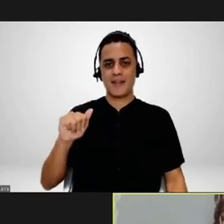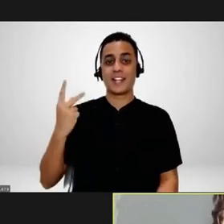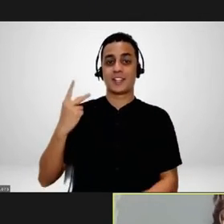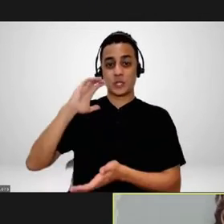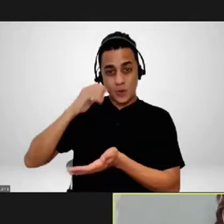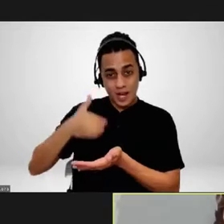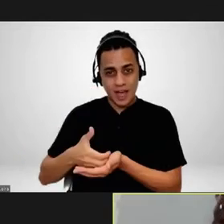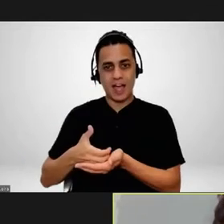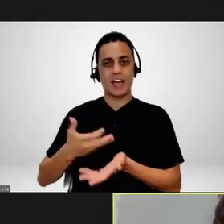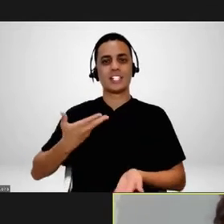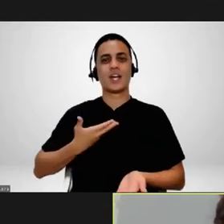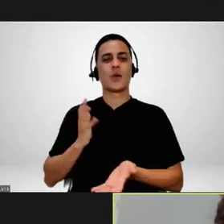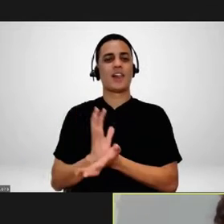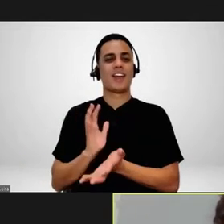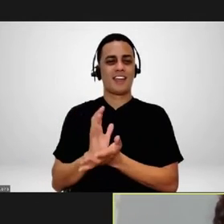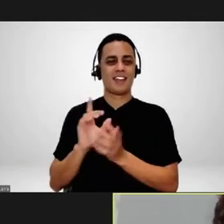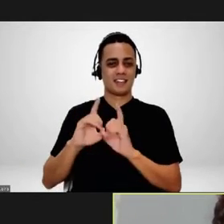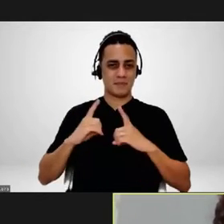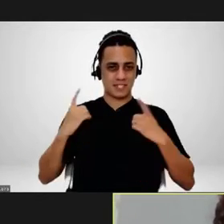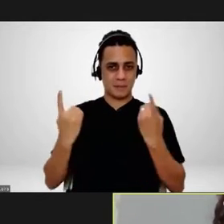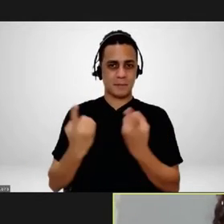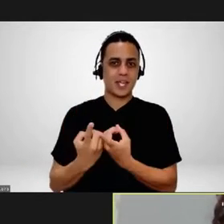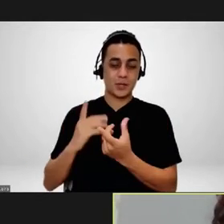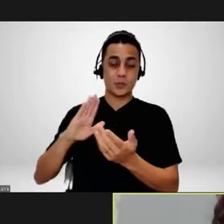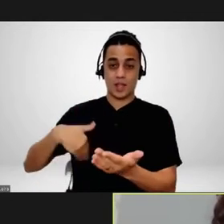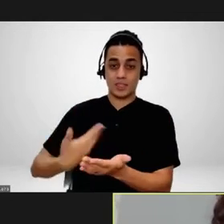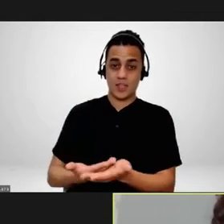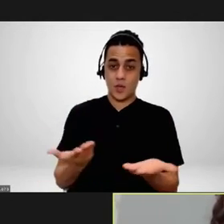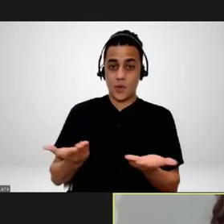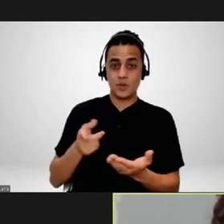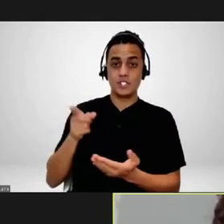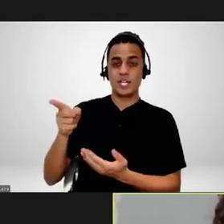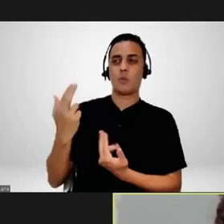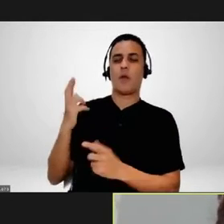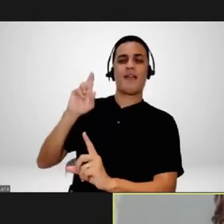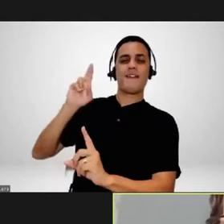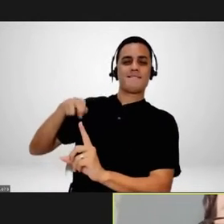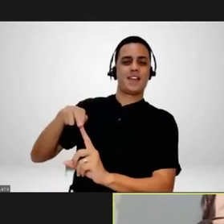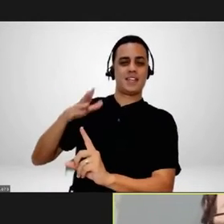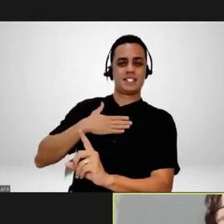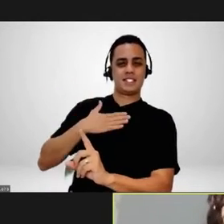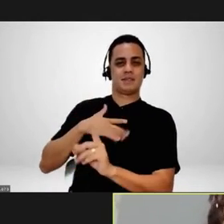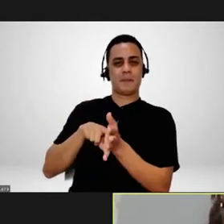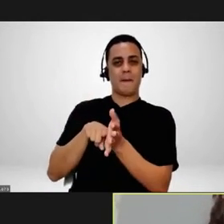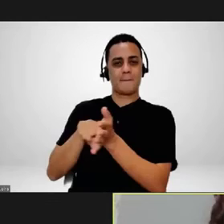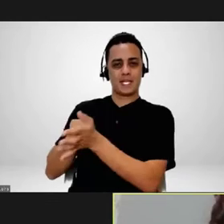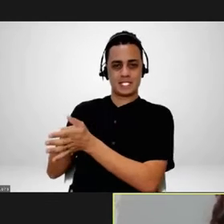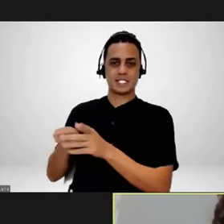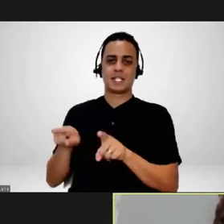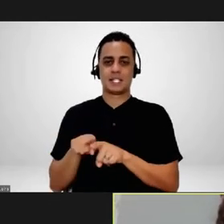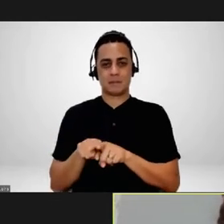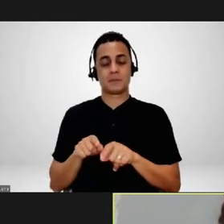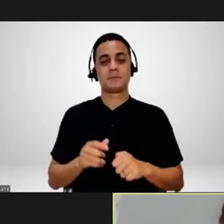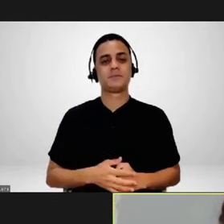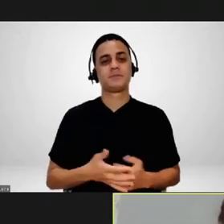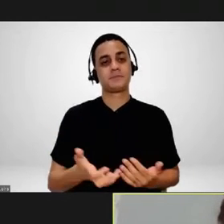de departamento, e é ainda hoje um farol para mim, para as minhas pesquisas. E um agradecimento